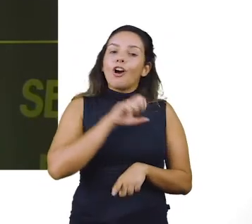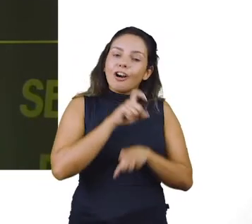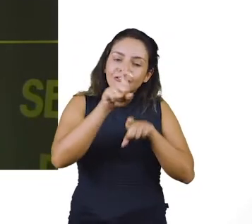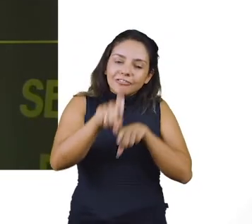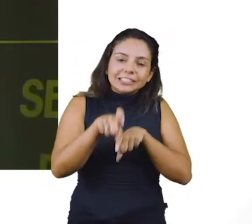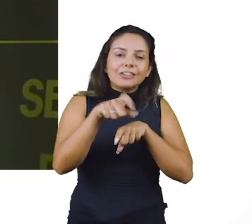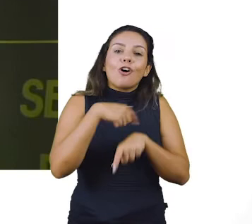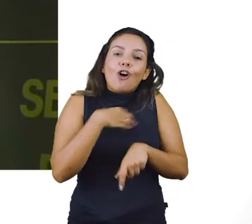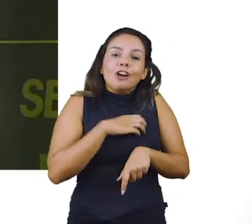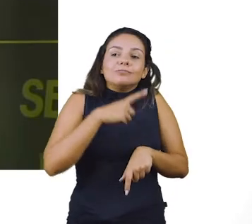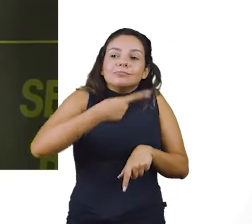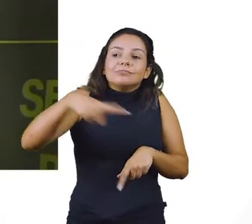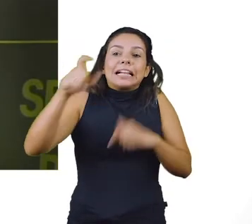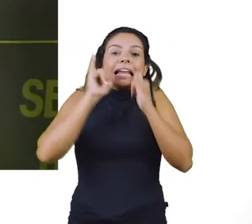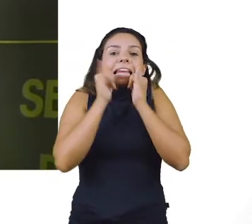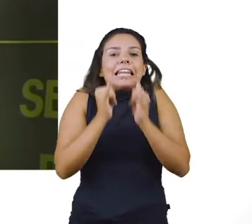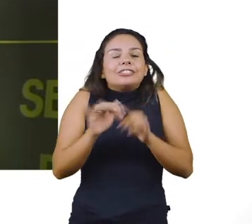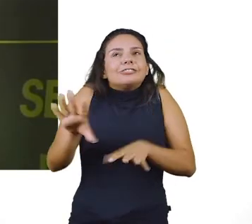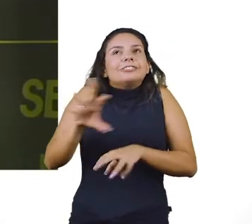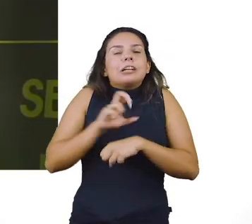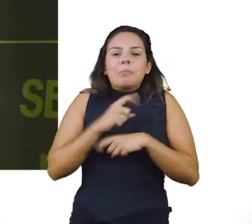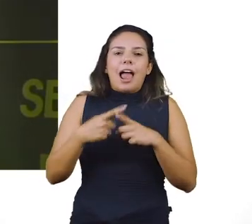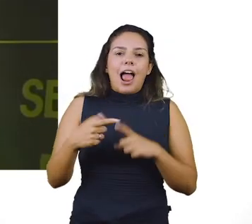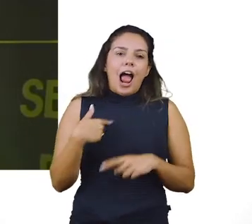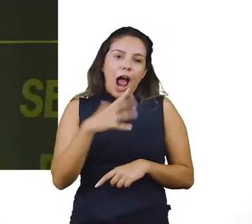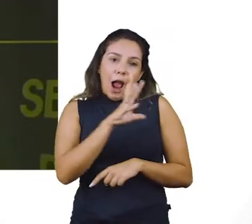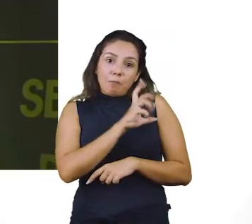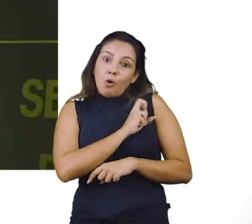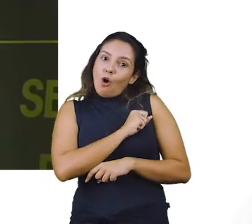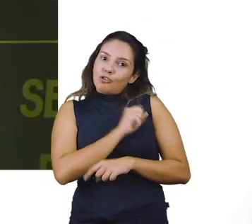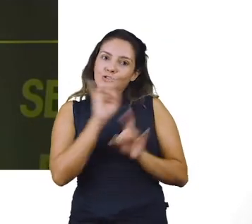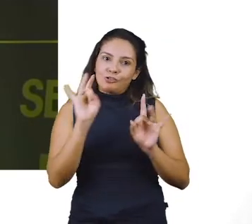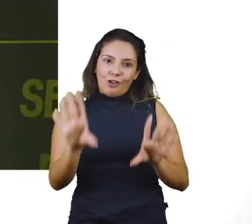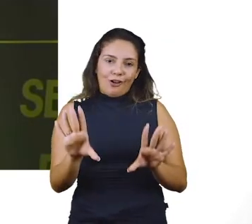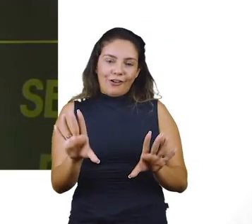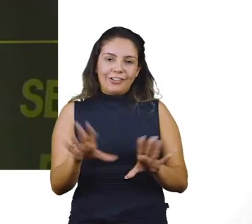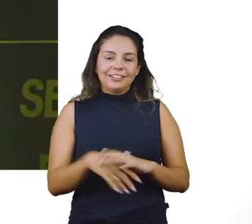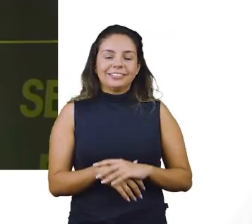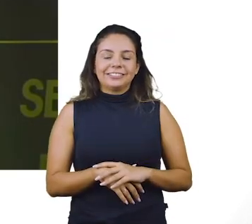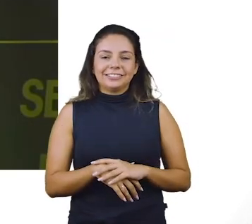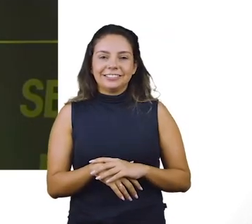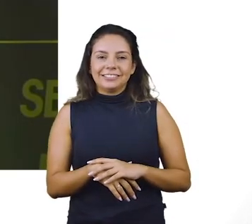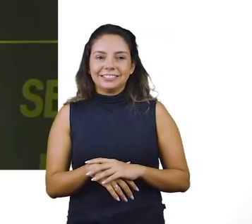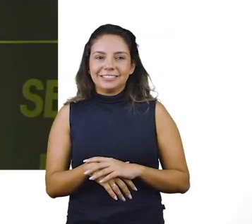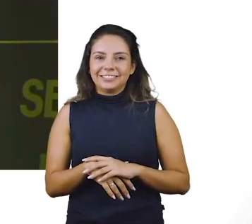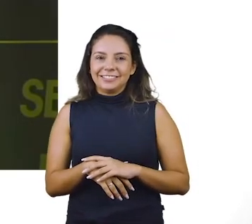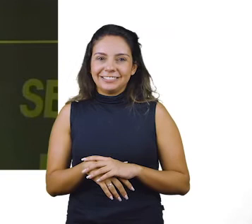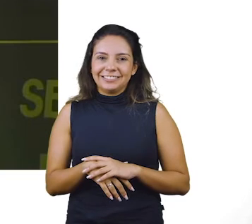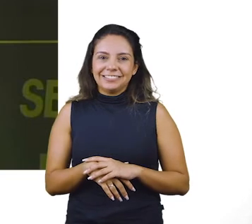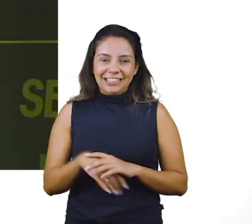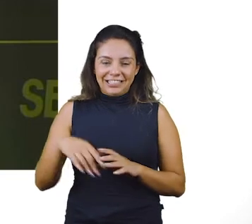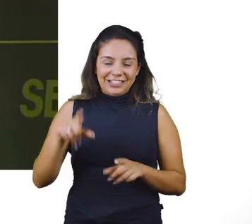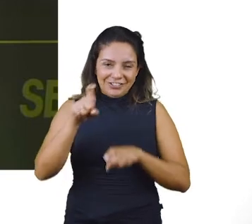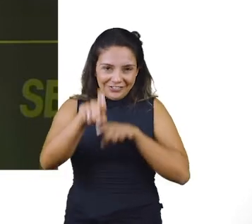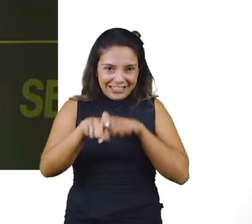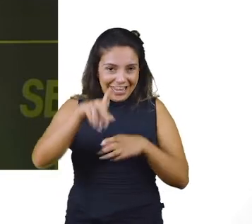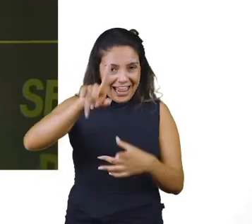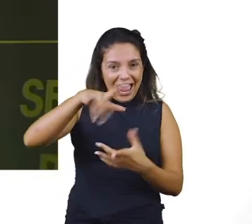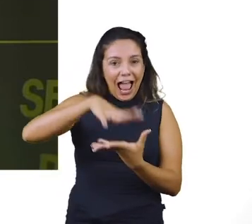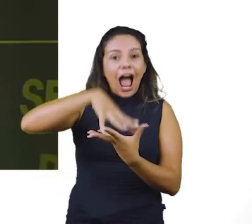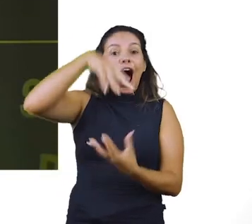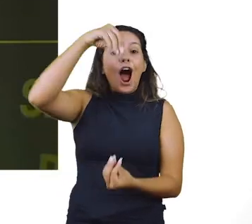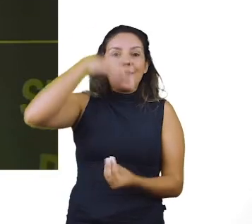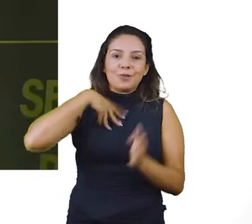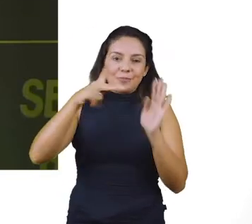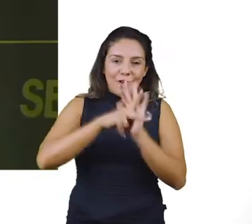fazendeiro, mais um fazendeiro romântico, um fazendeiro de ar, ou então um fazendeiro de almas, né? Como diz o